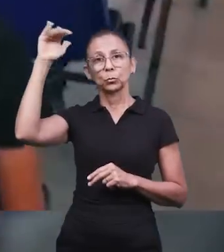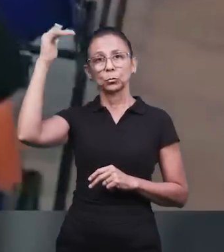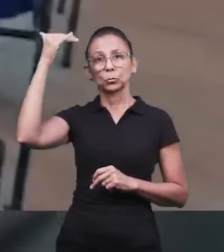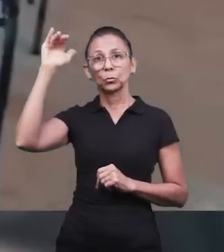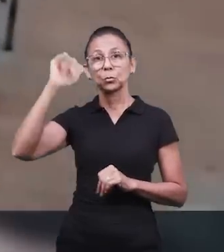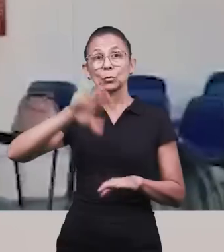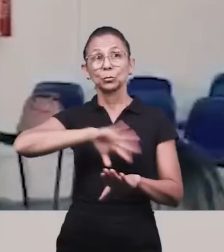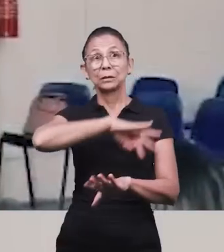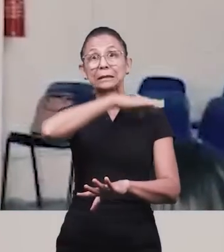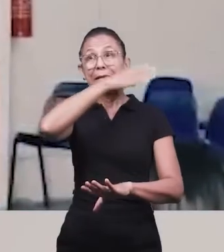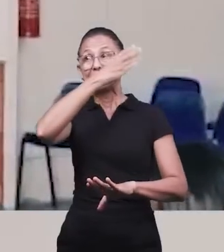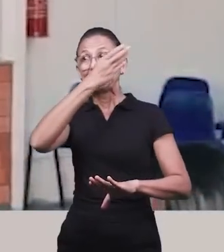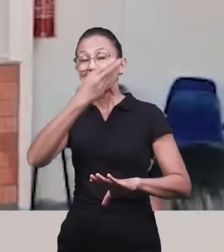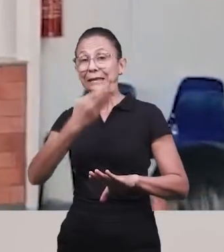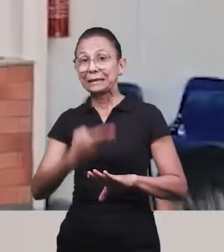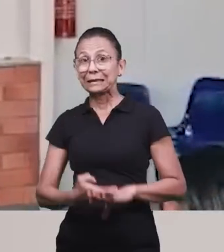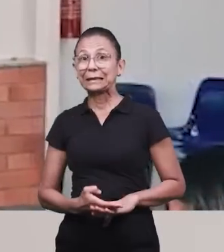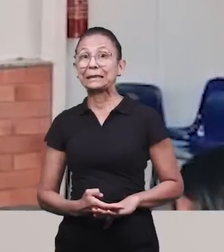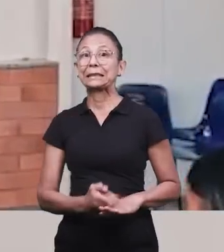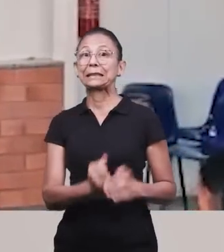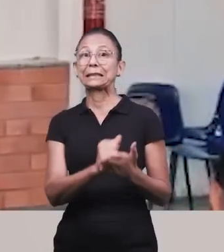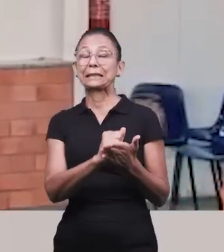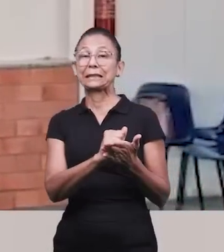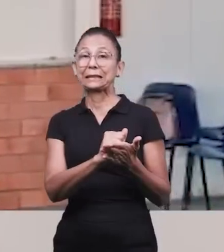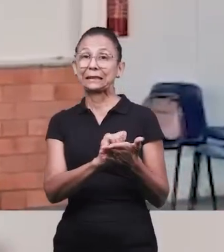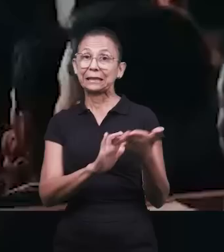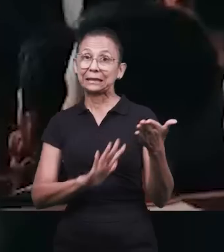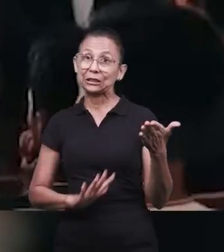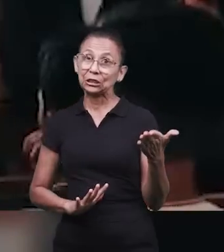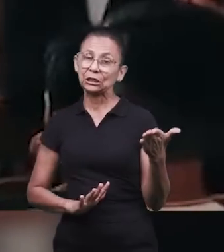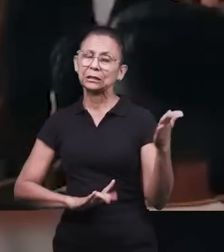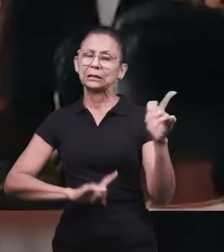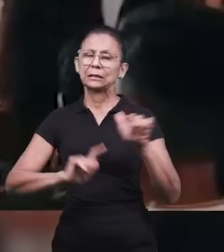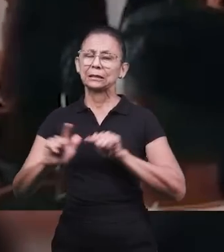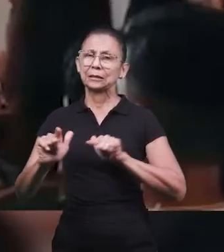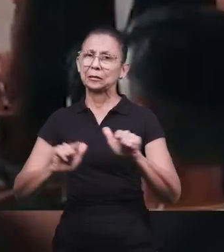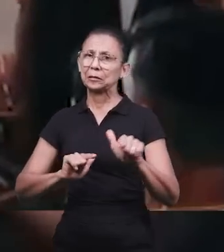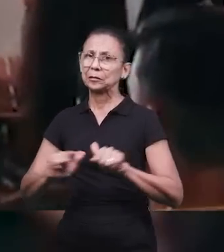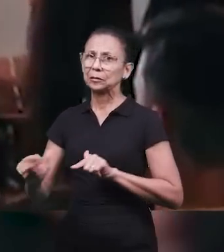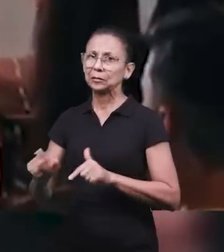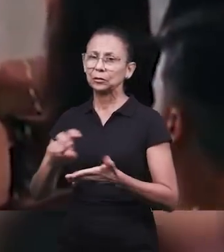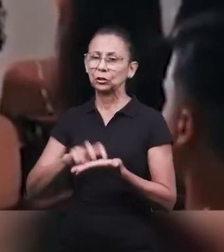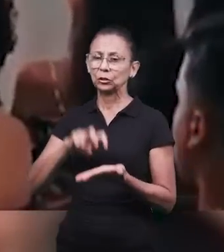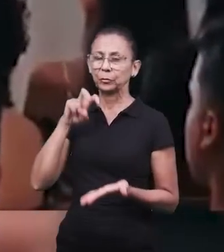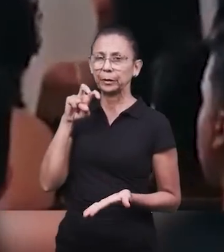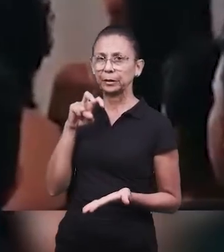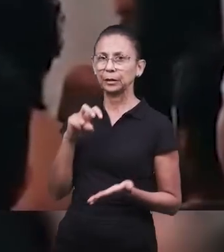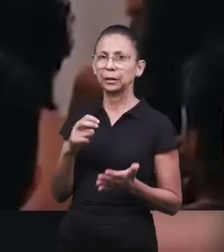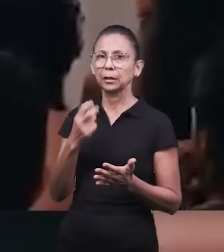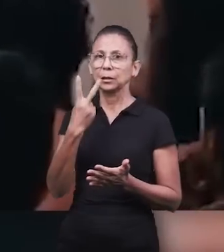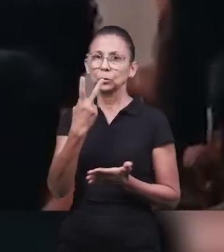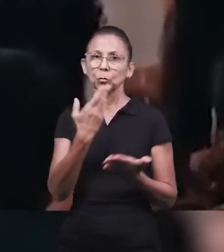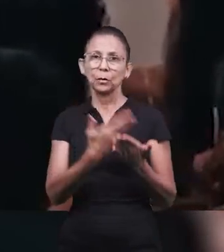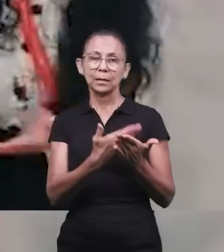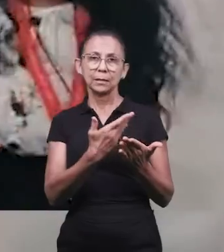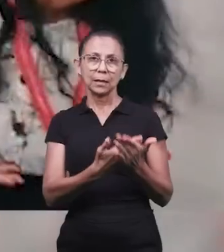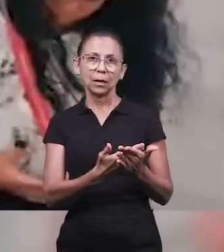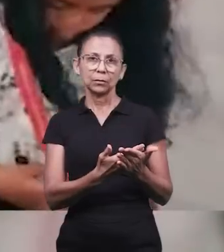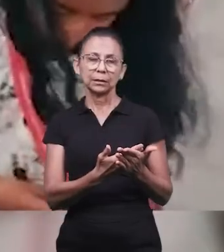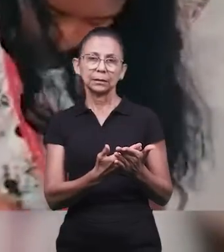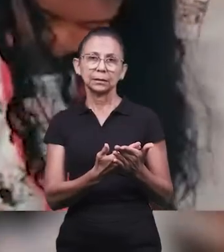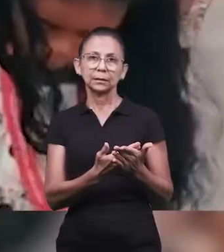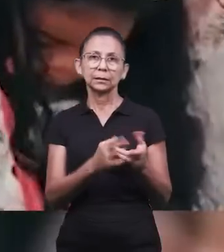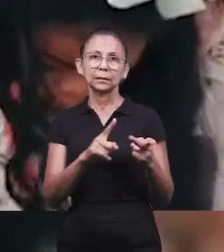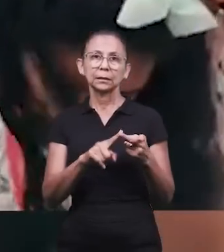dia inteiro repleto de atividades no Manaim. Na parte da manhã, as crianças tiveram ali 2 aulas, e na parte da